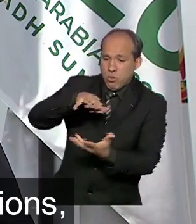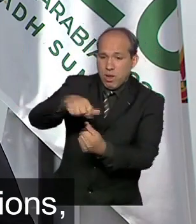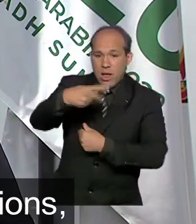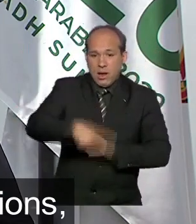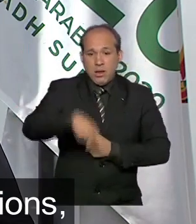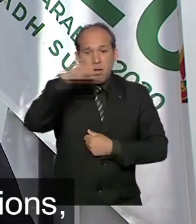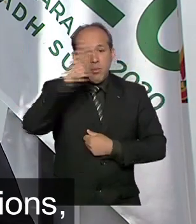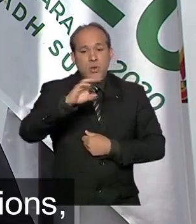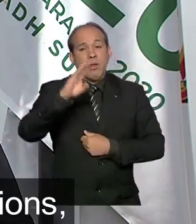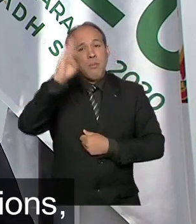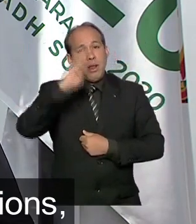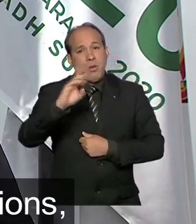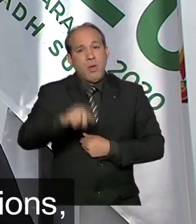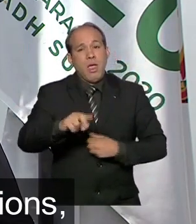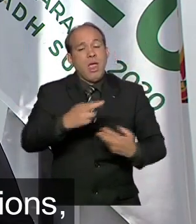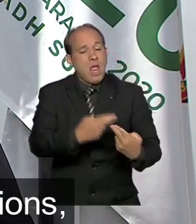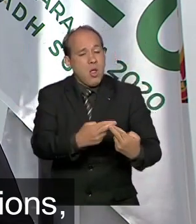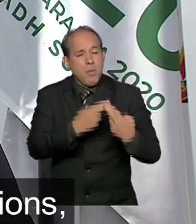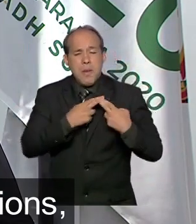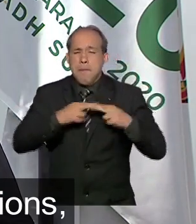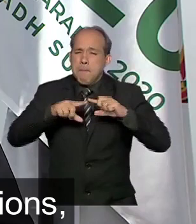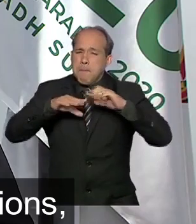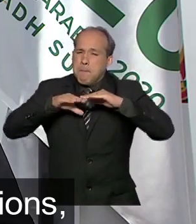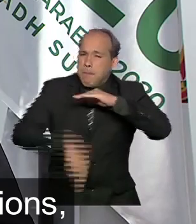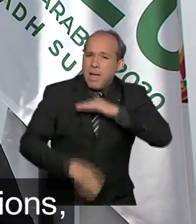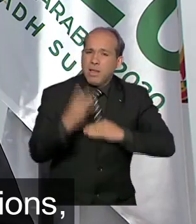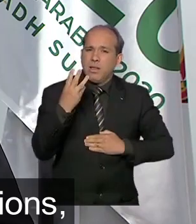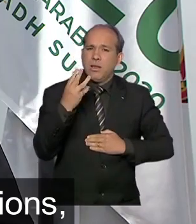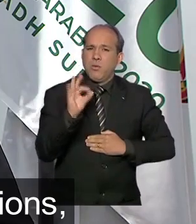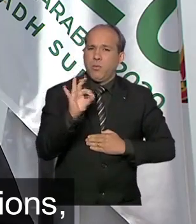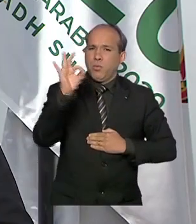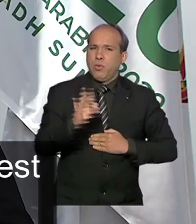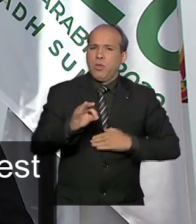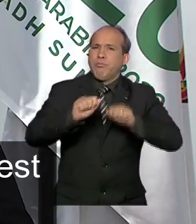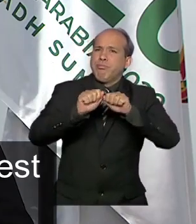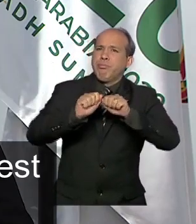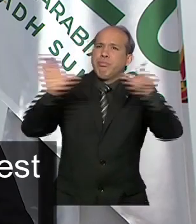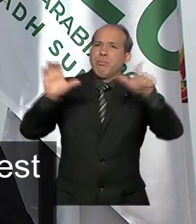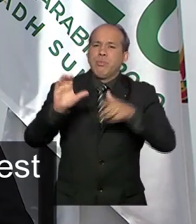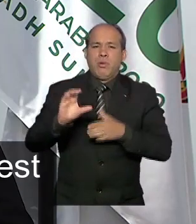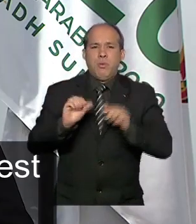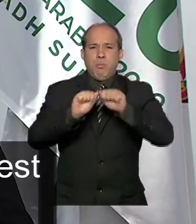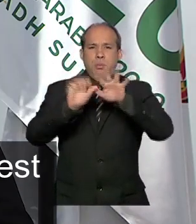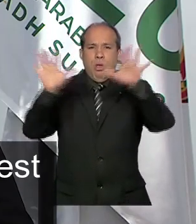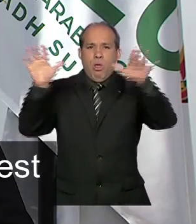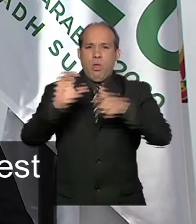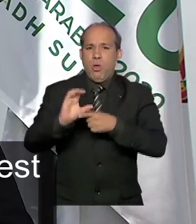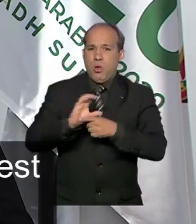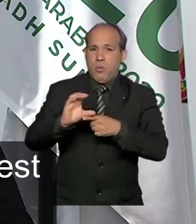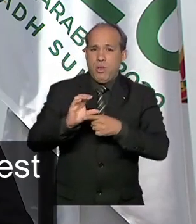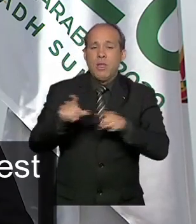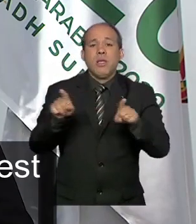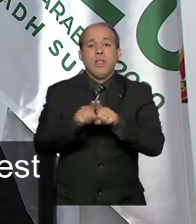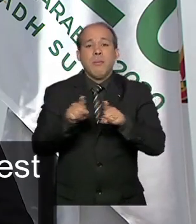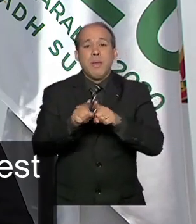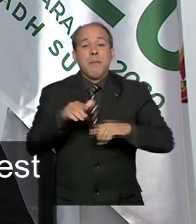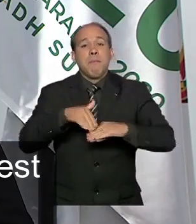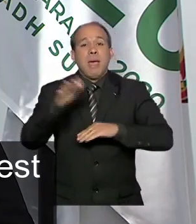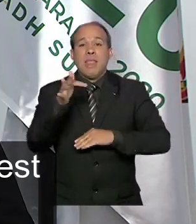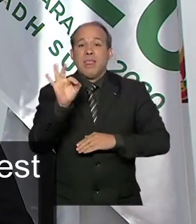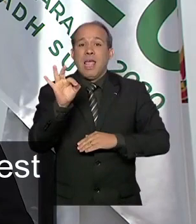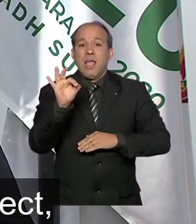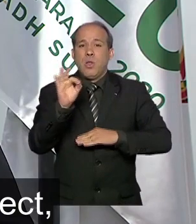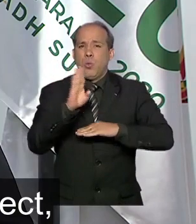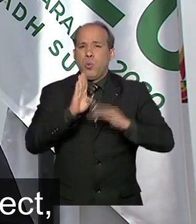responsáveis por menos de três por cento da emissão de carbono mesmo sendo uma das dez maiores